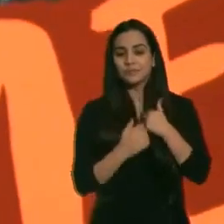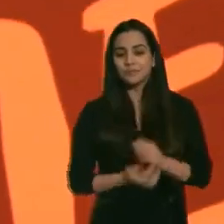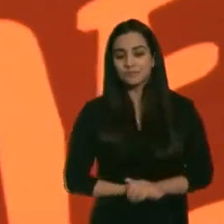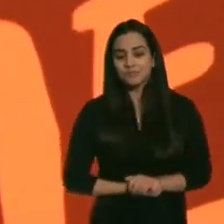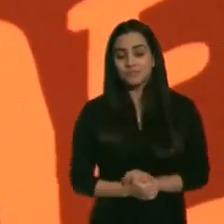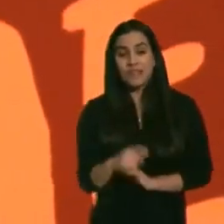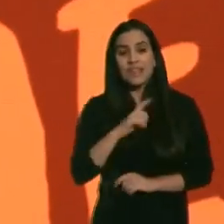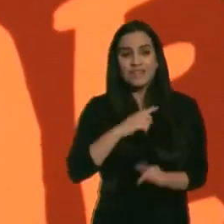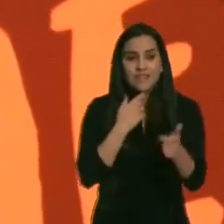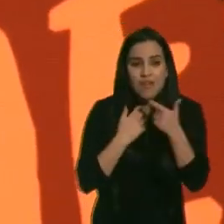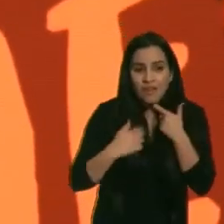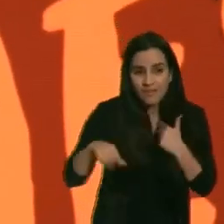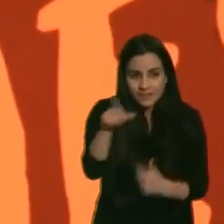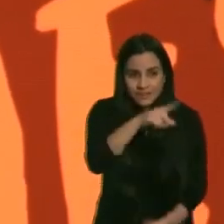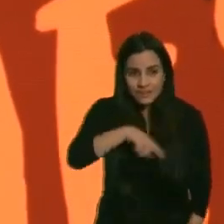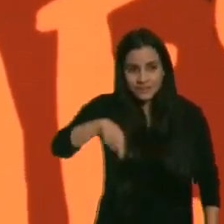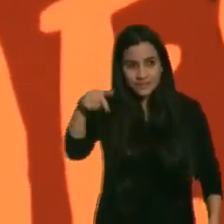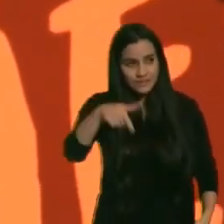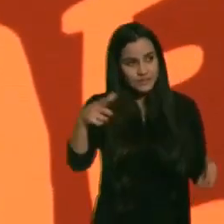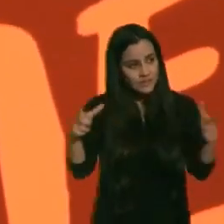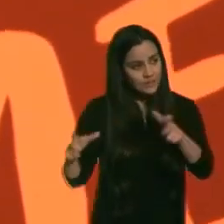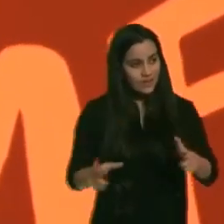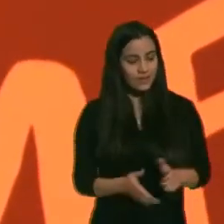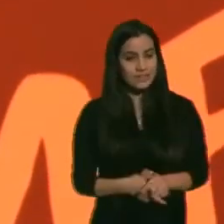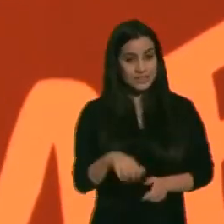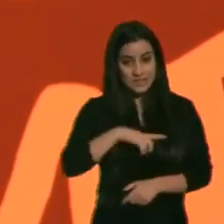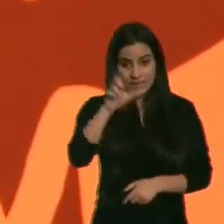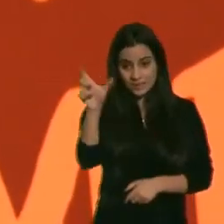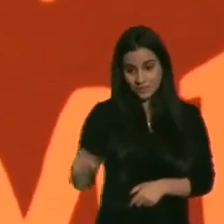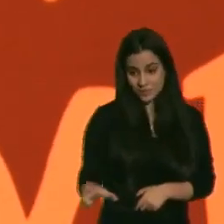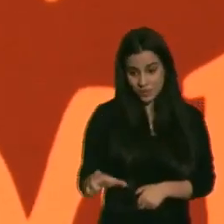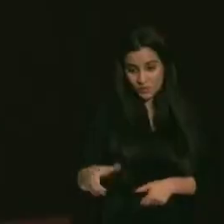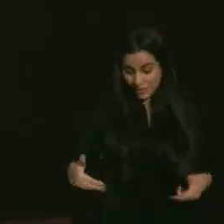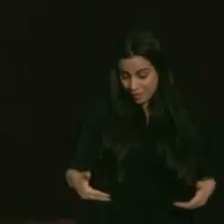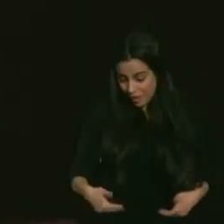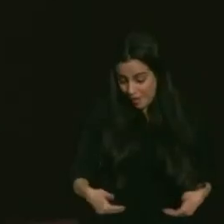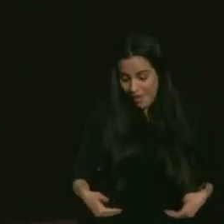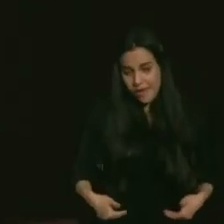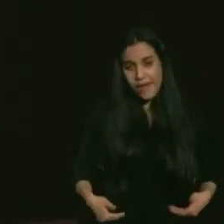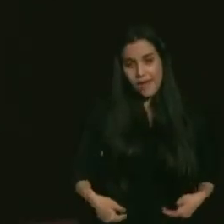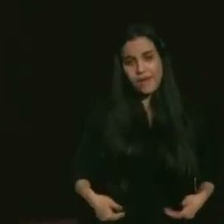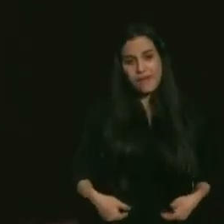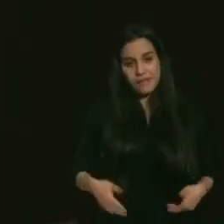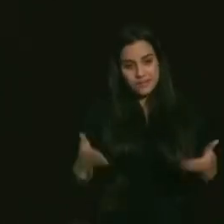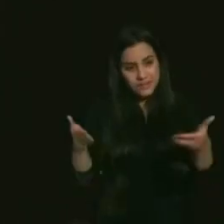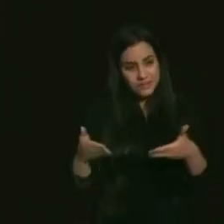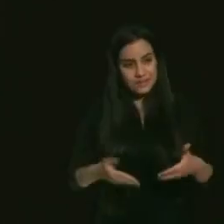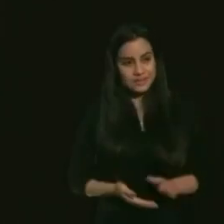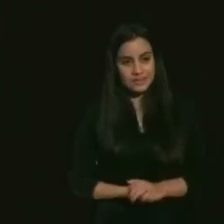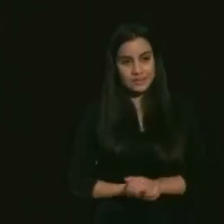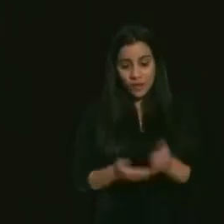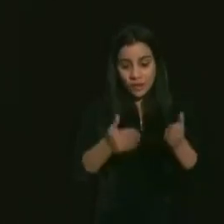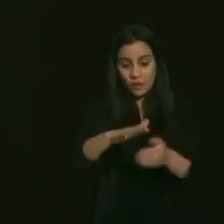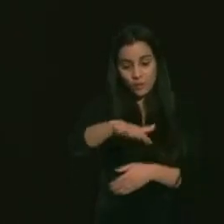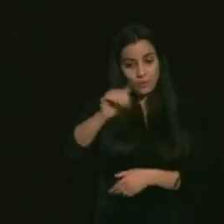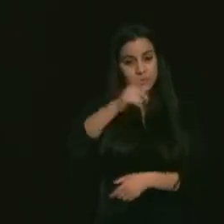Existem sedentos neste lugar, existem pessoas com fome neste lugar. O convite é para você,